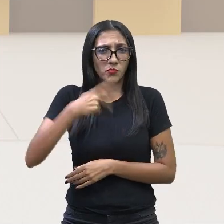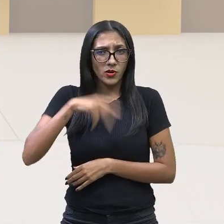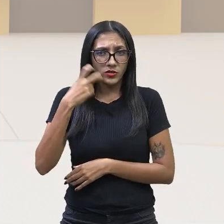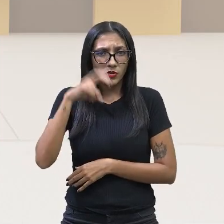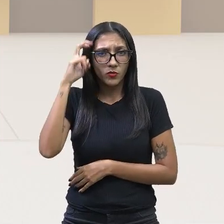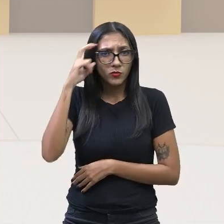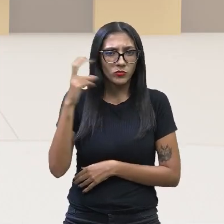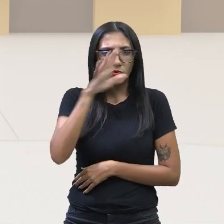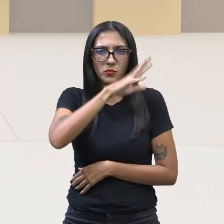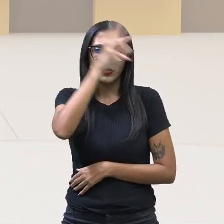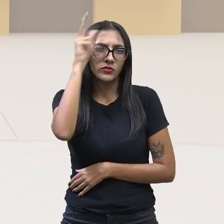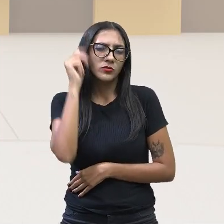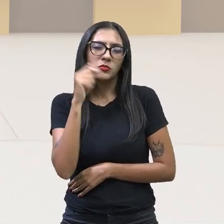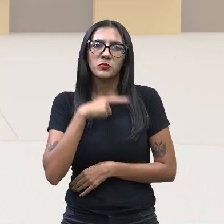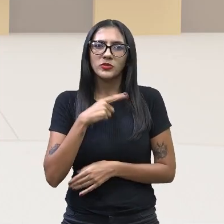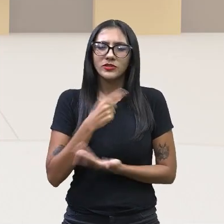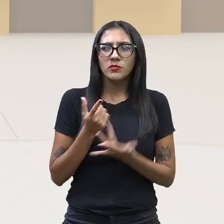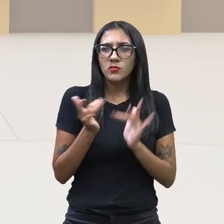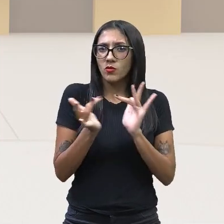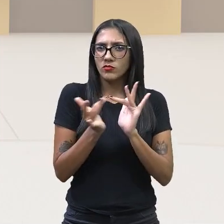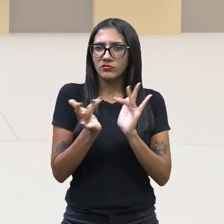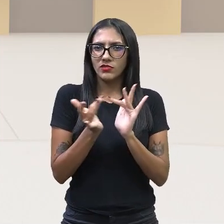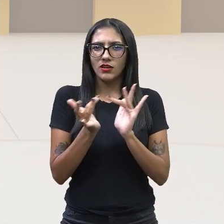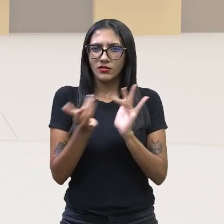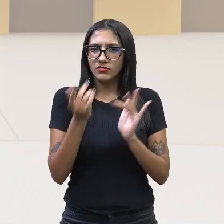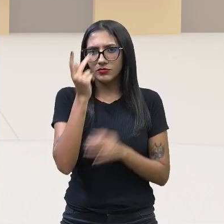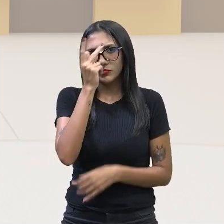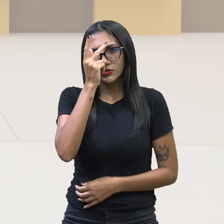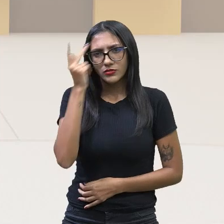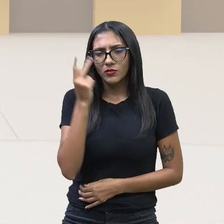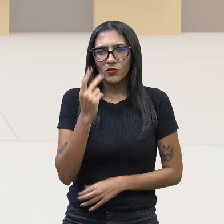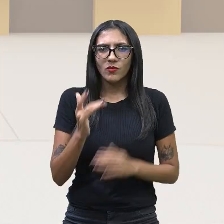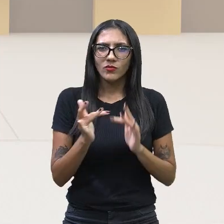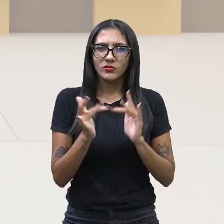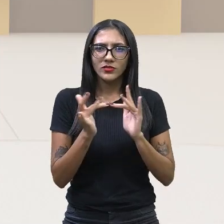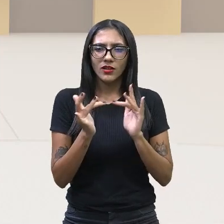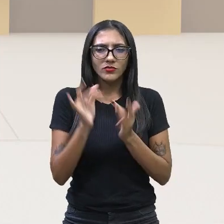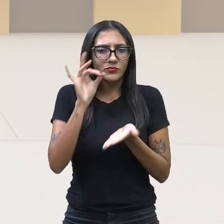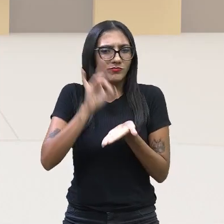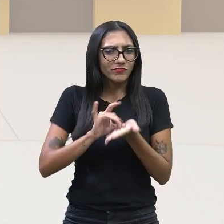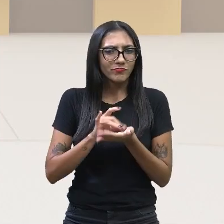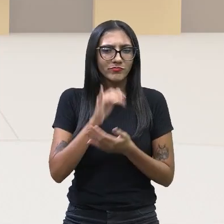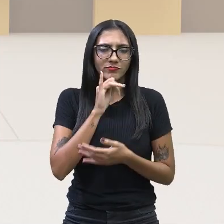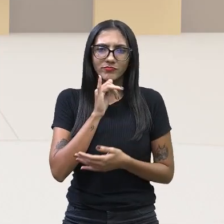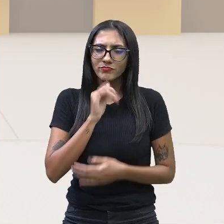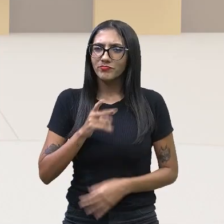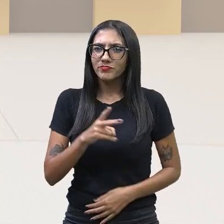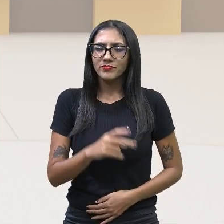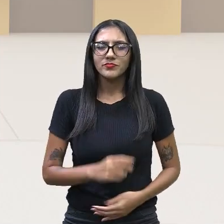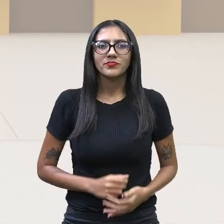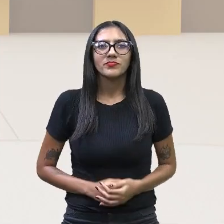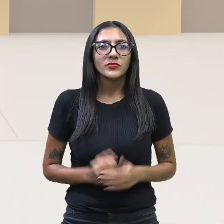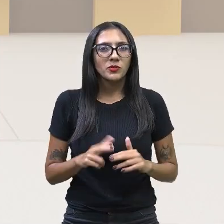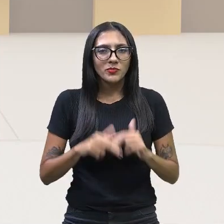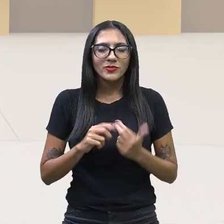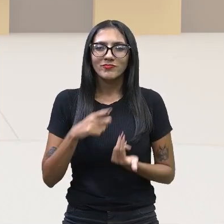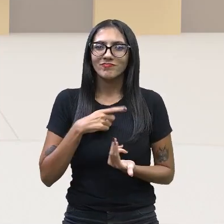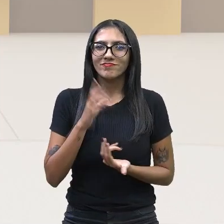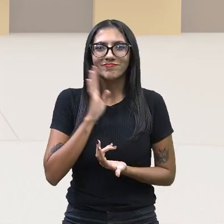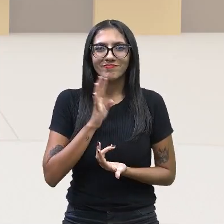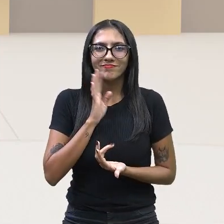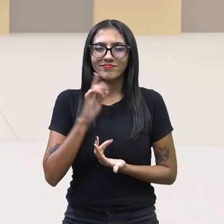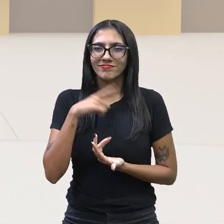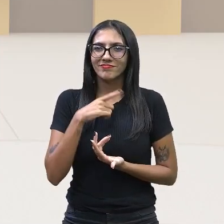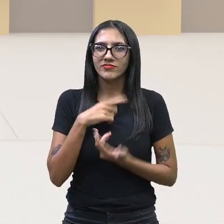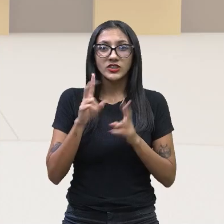para chegar bem próximo do público, para mostrar, ó, a gente está muito próximo, vem cá, vem comigo, né? Então é bem legal aí essa